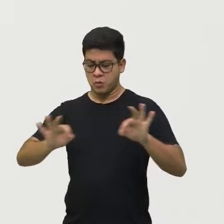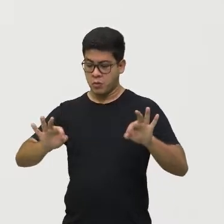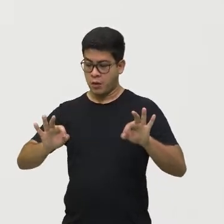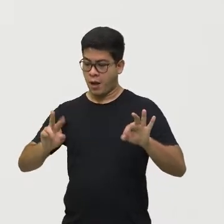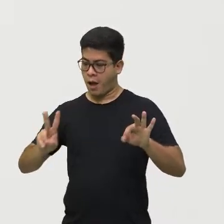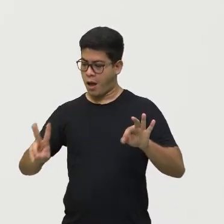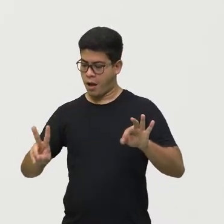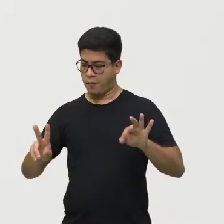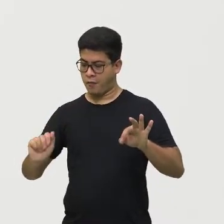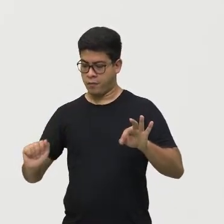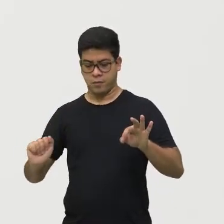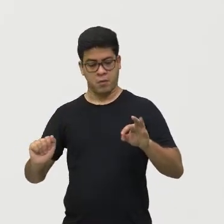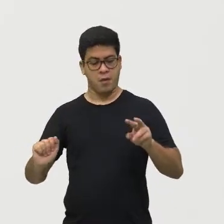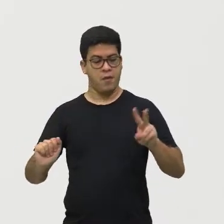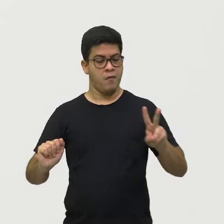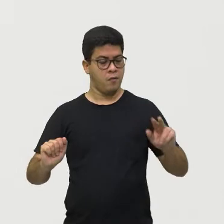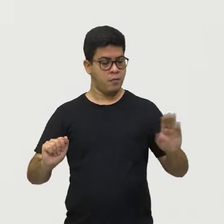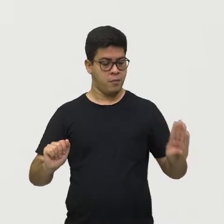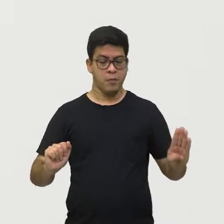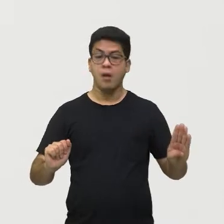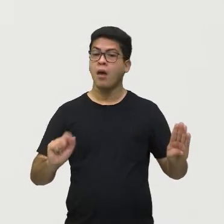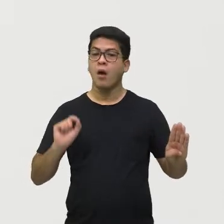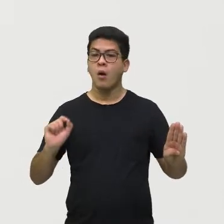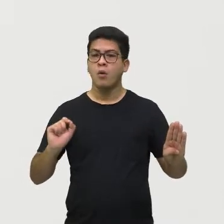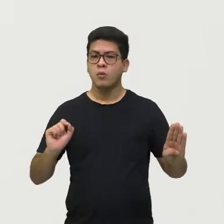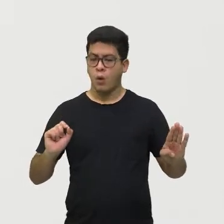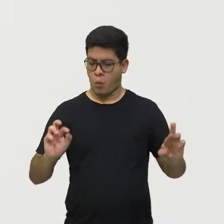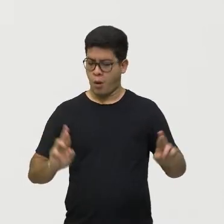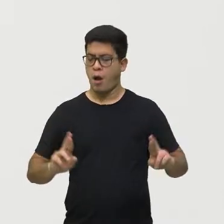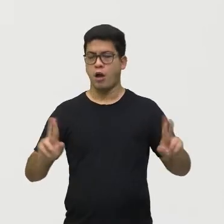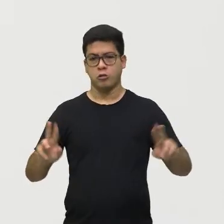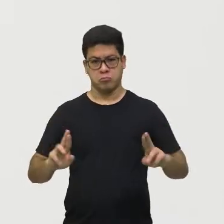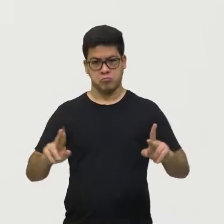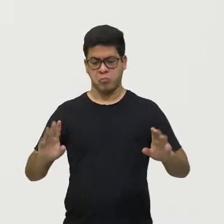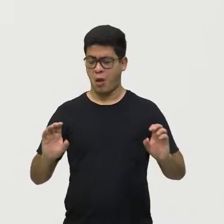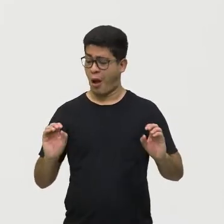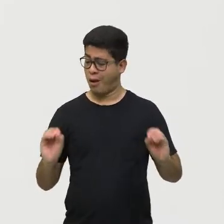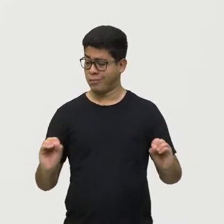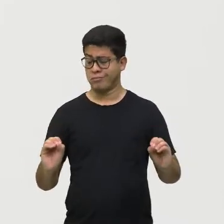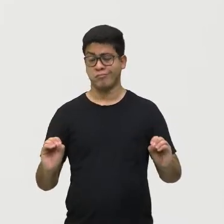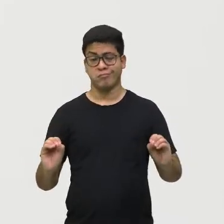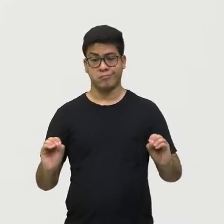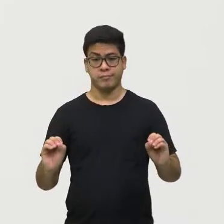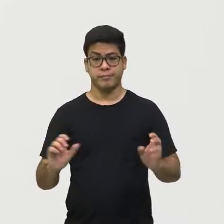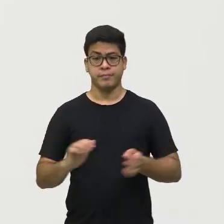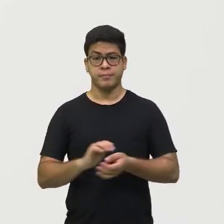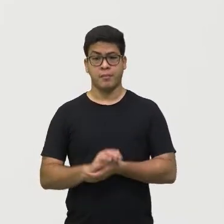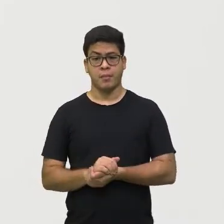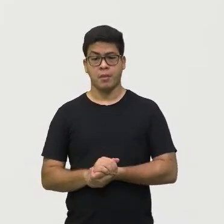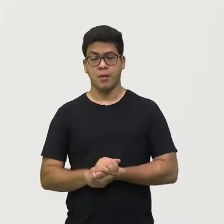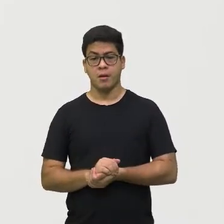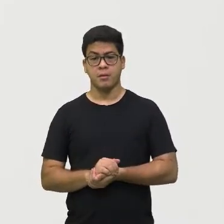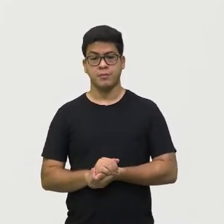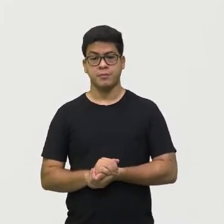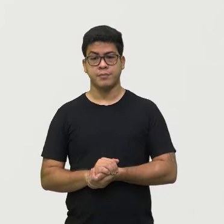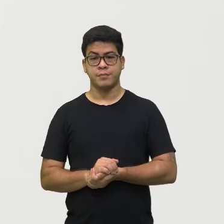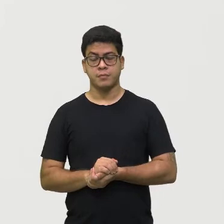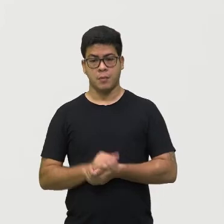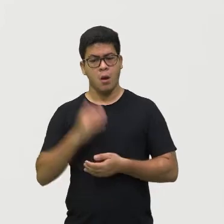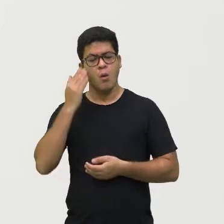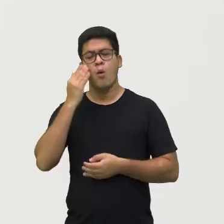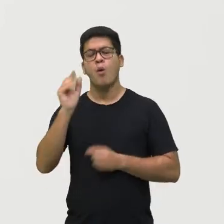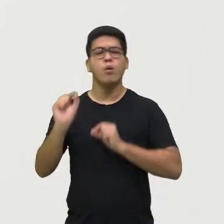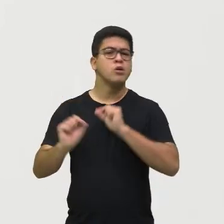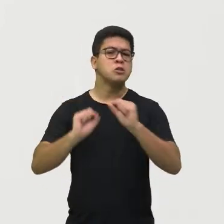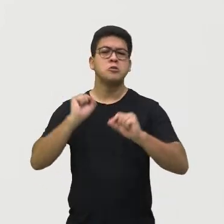igual a VB, apresentando, portanto, uma variação de potencial elétrica nula igual a zero. Então, chama a atenção de vocês que